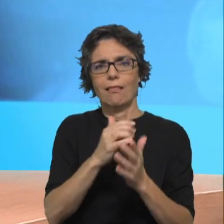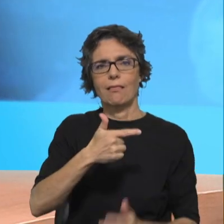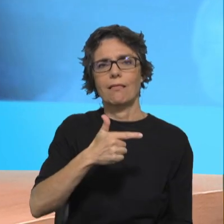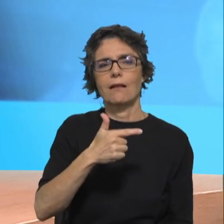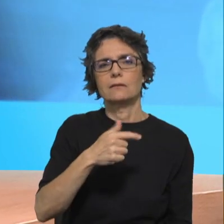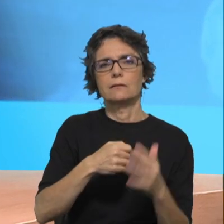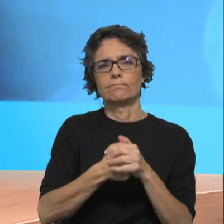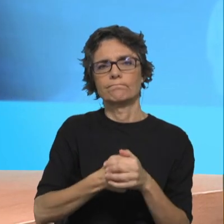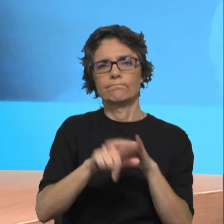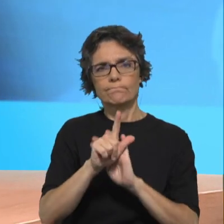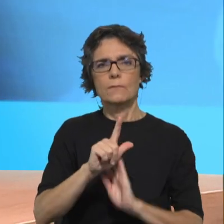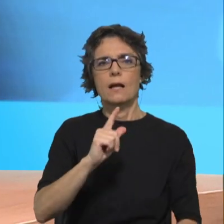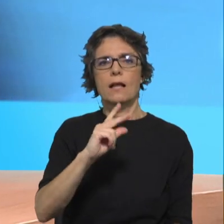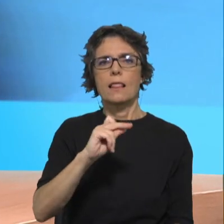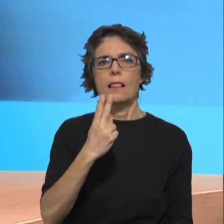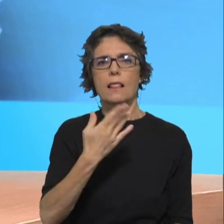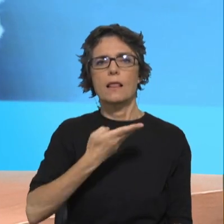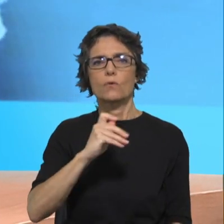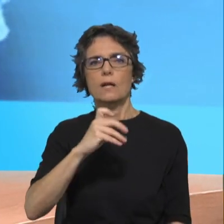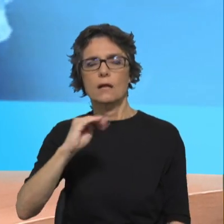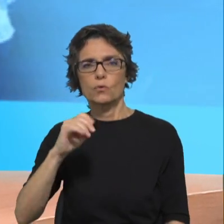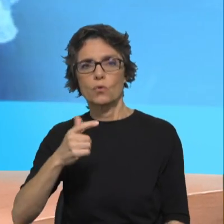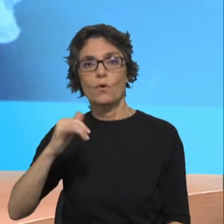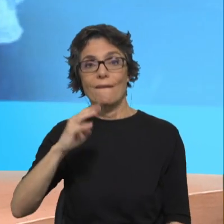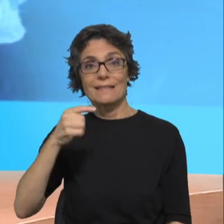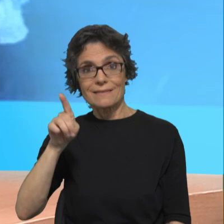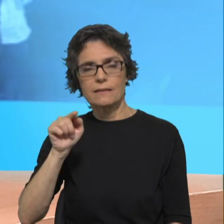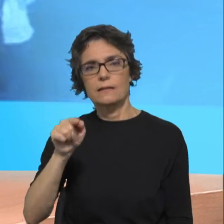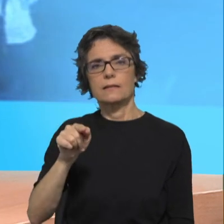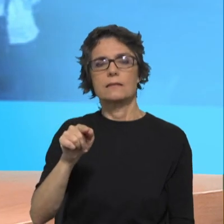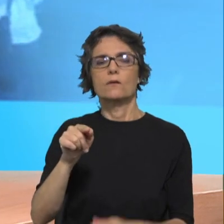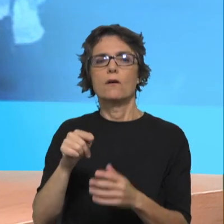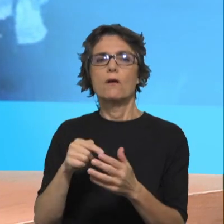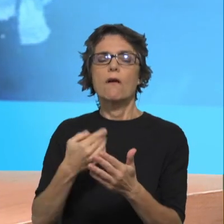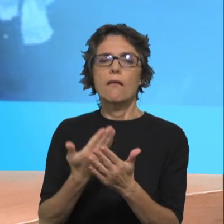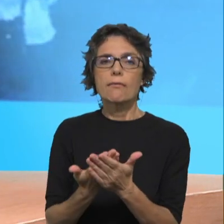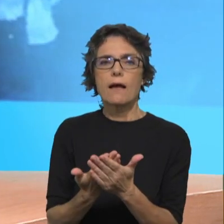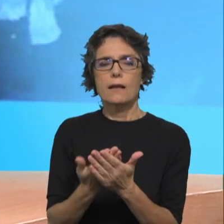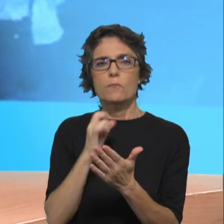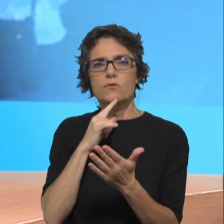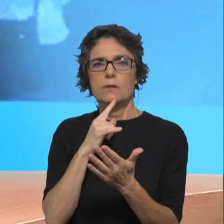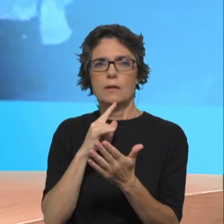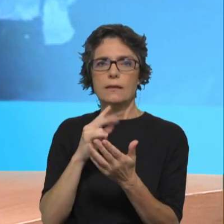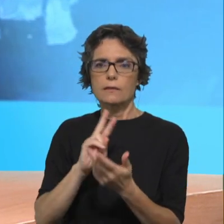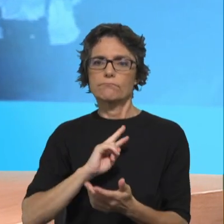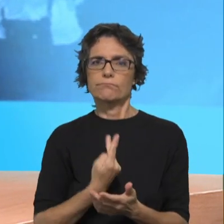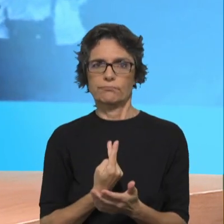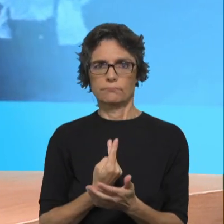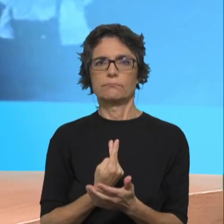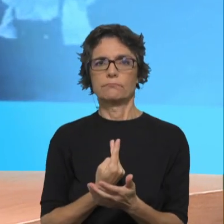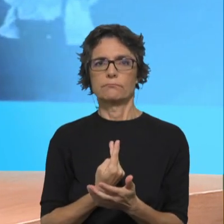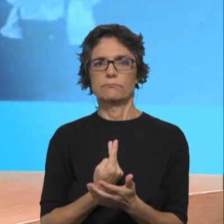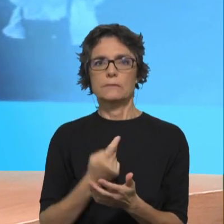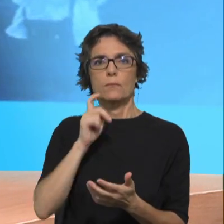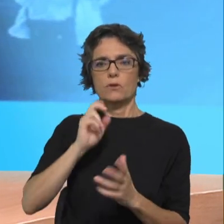propostas de ações concretas de mudança de estilos de vida, portanto, aquilo a que se vai chamar a conversão ecológica, e tanto, sempre